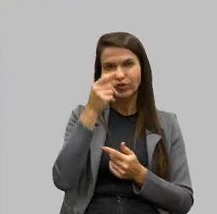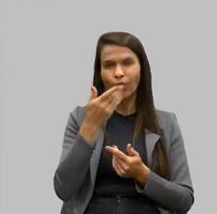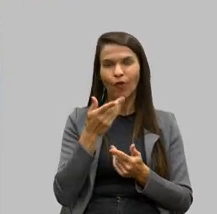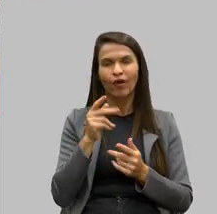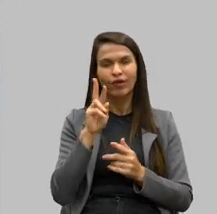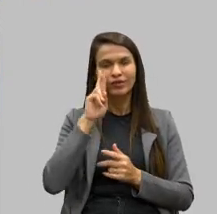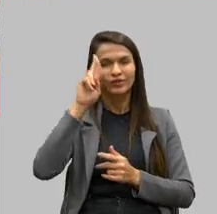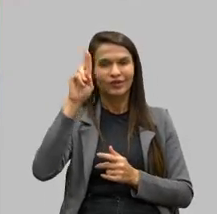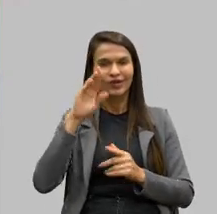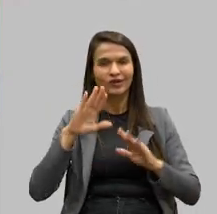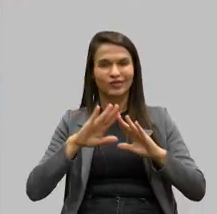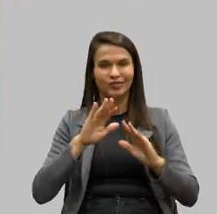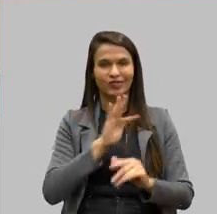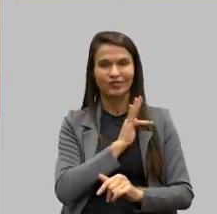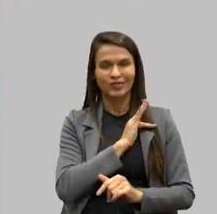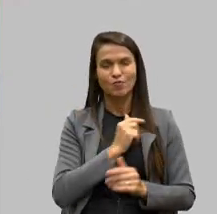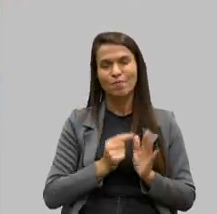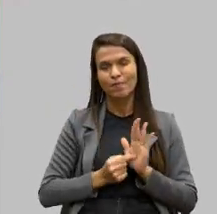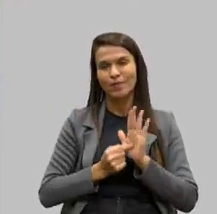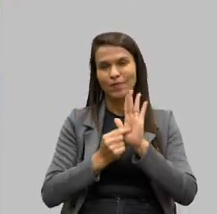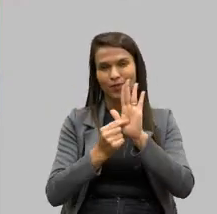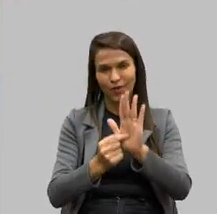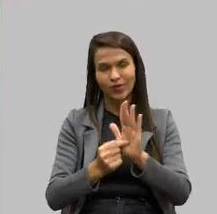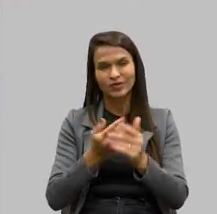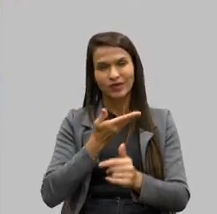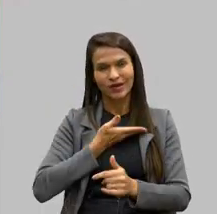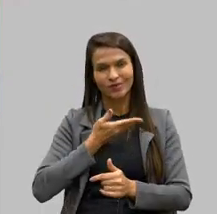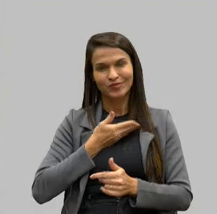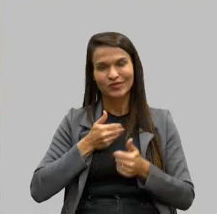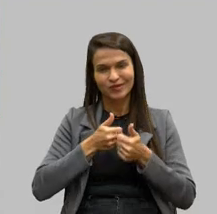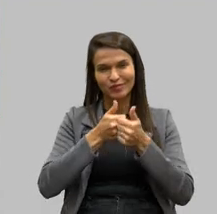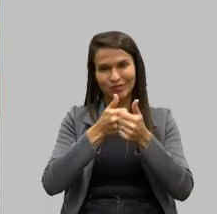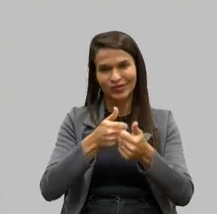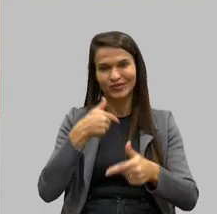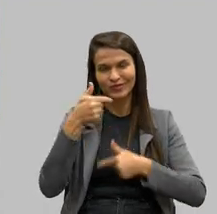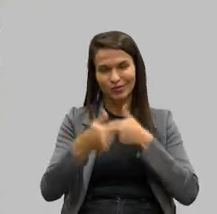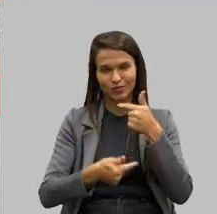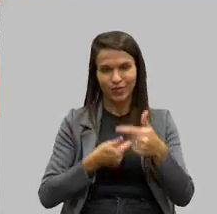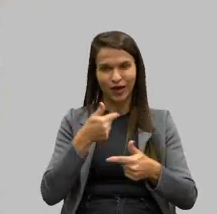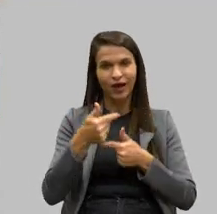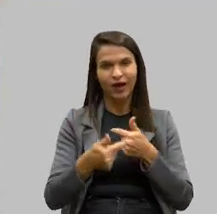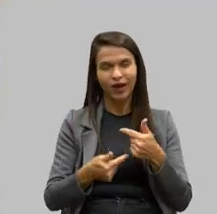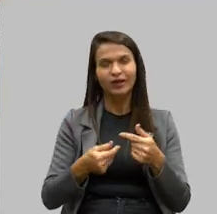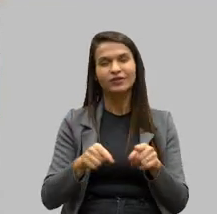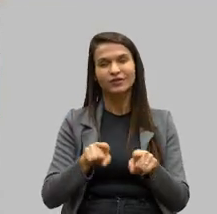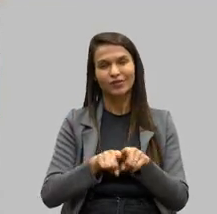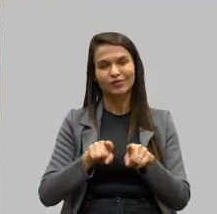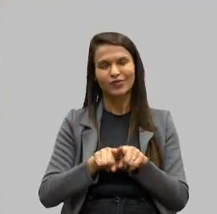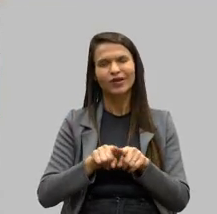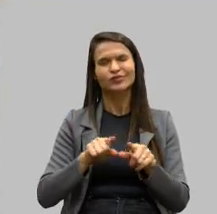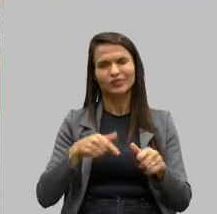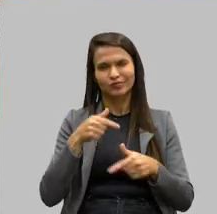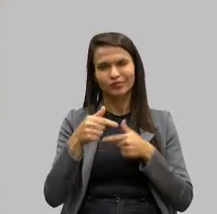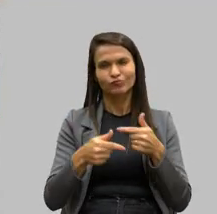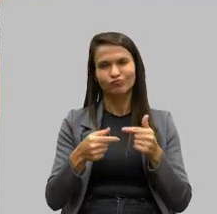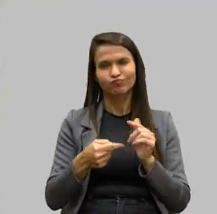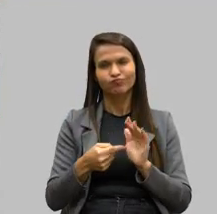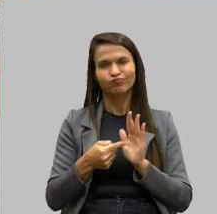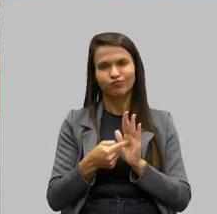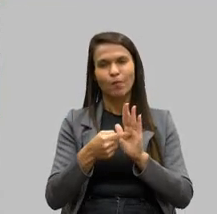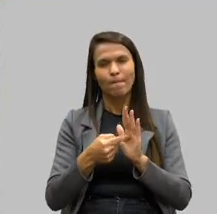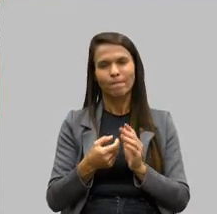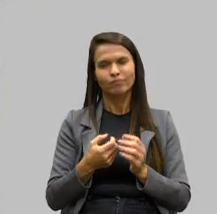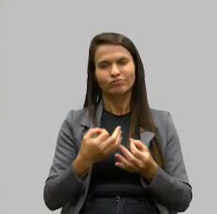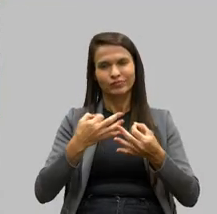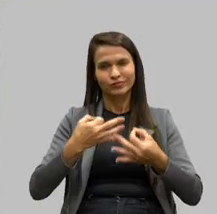Eu acho que só demonstra o quanto os colegas acompanham o nosso trabalho e o quanto o nosso trabalho tem sido bem realizado. Então,